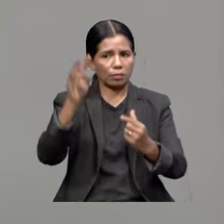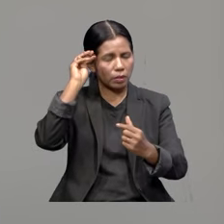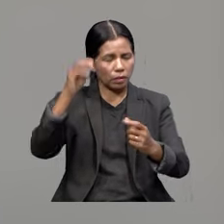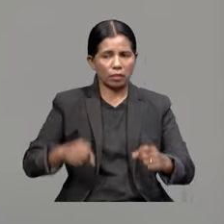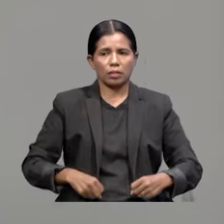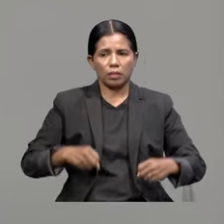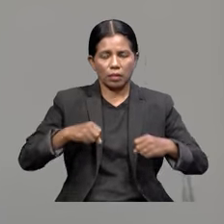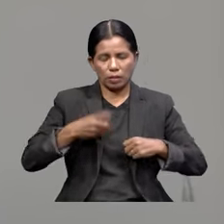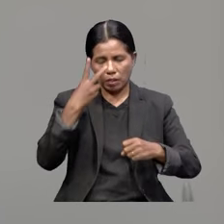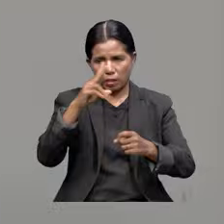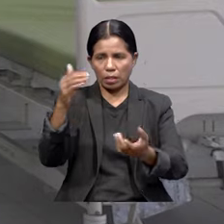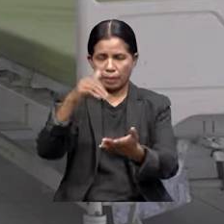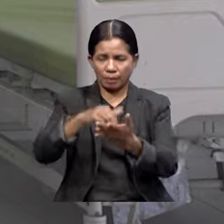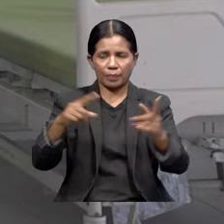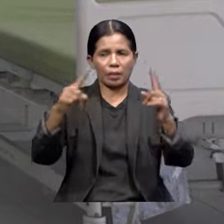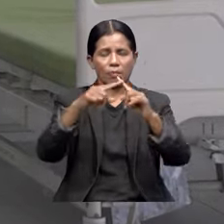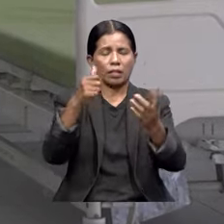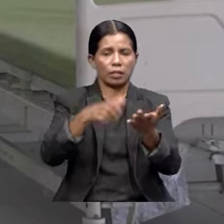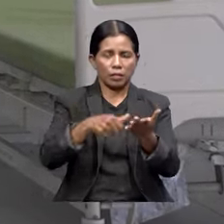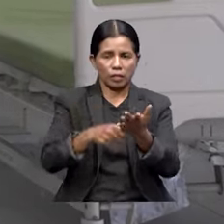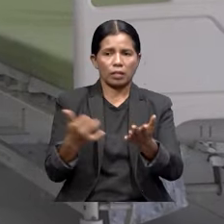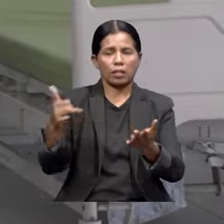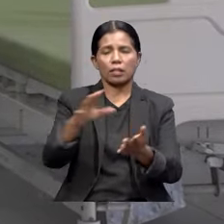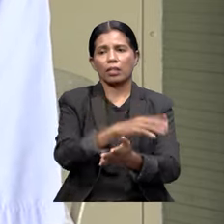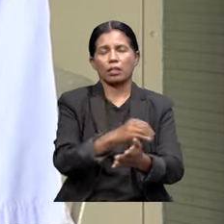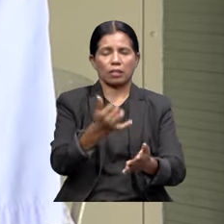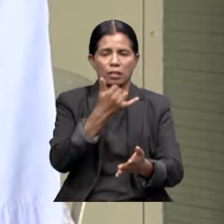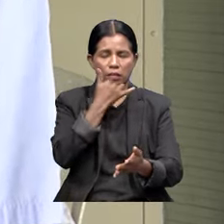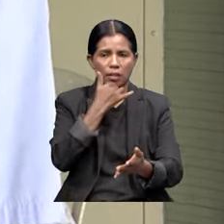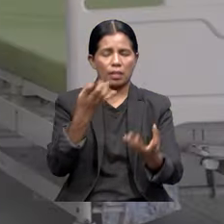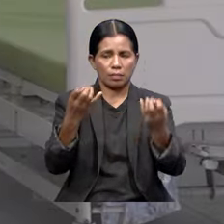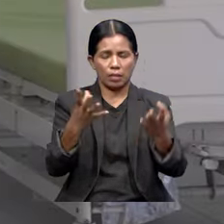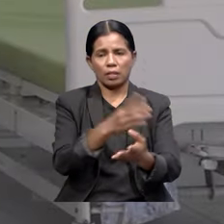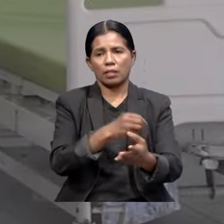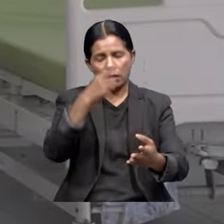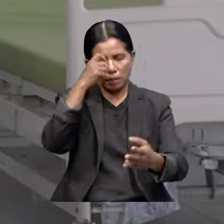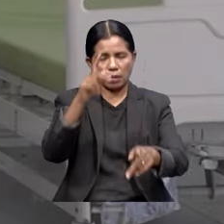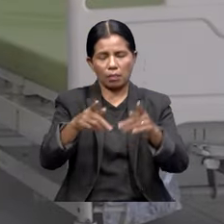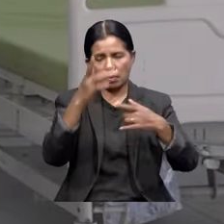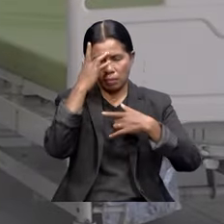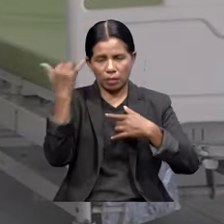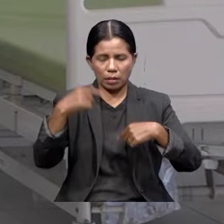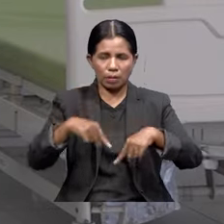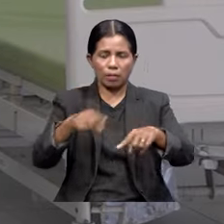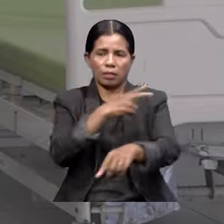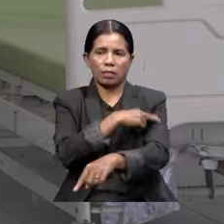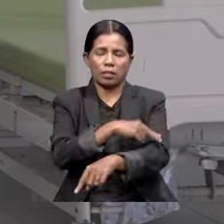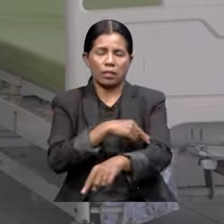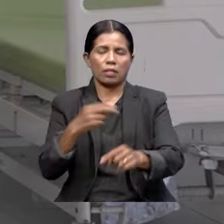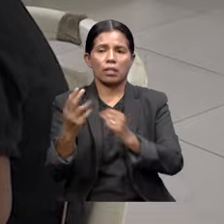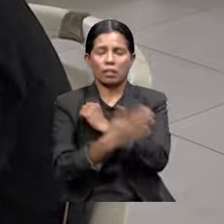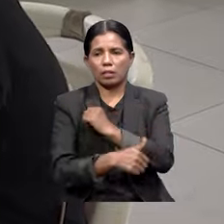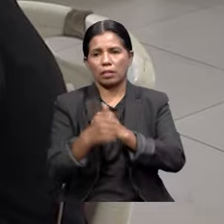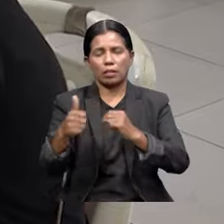nebe halo verificação ba envoi sira ne deteta irregularidade balun, tama paciente sira nebe ba halo tratamento e hospitar rai